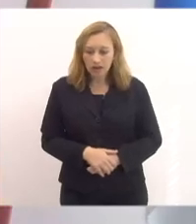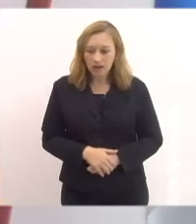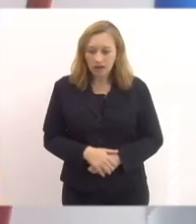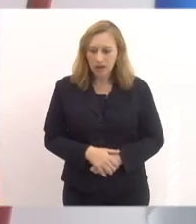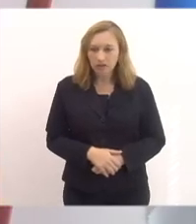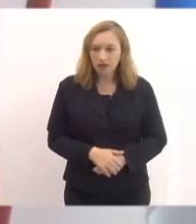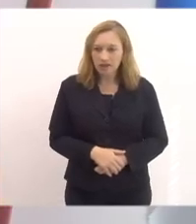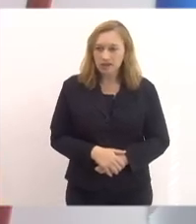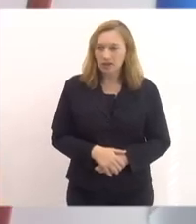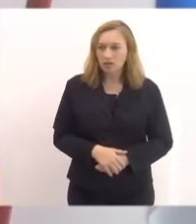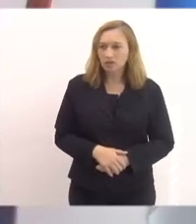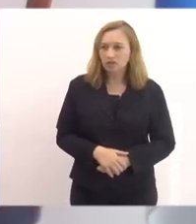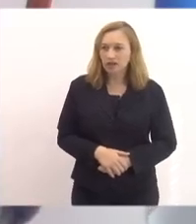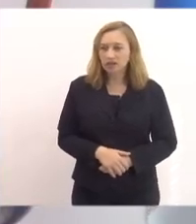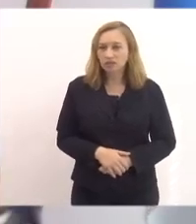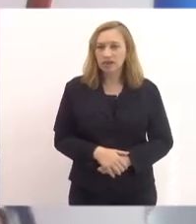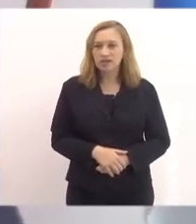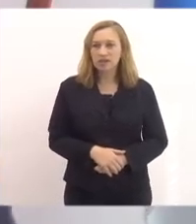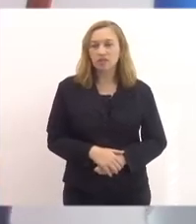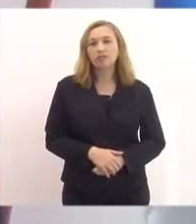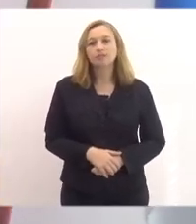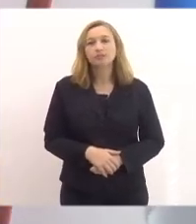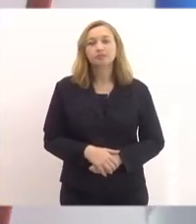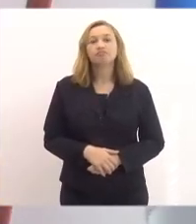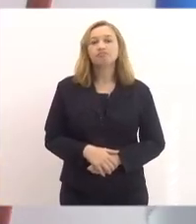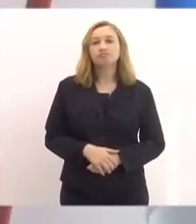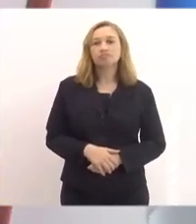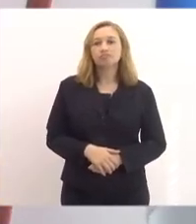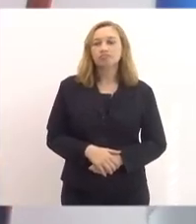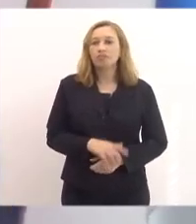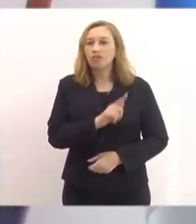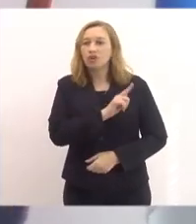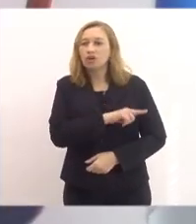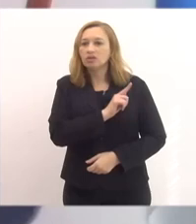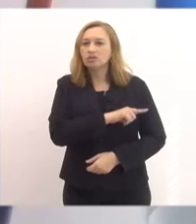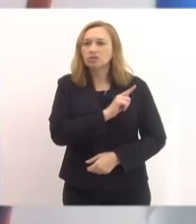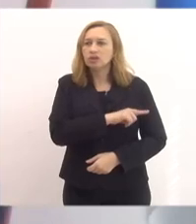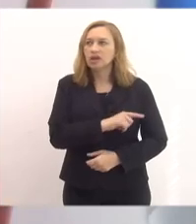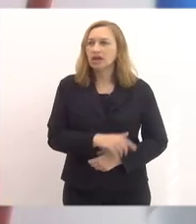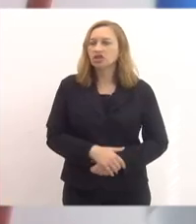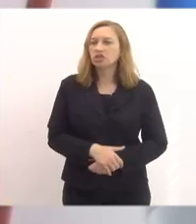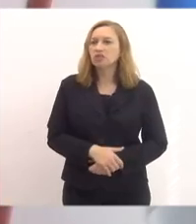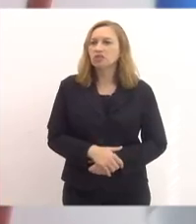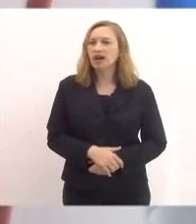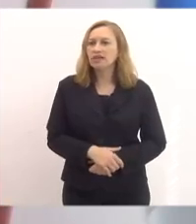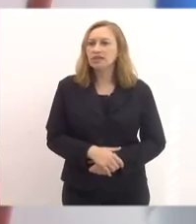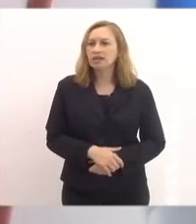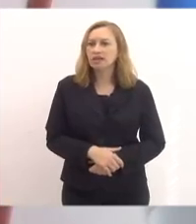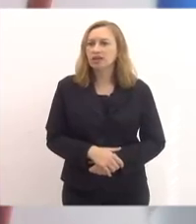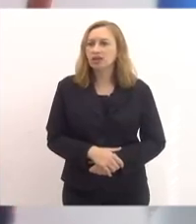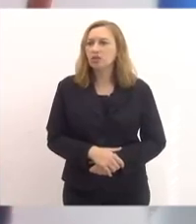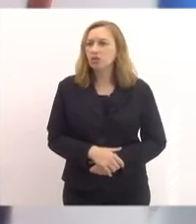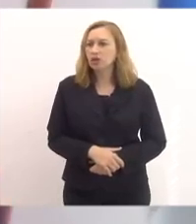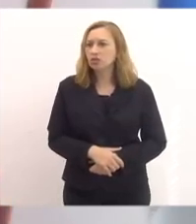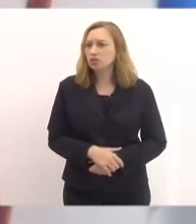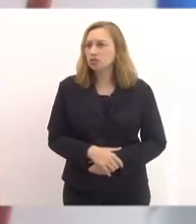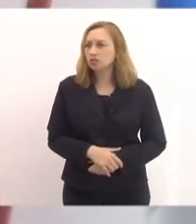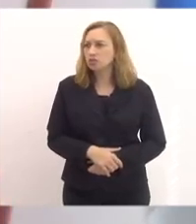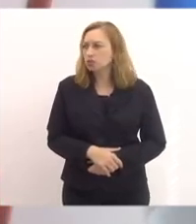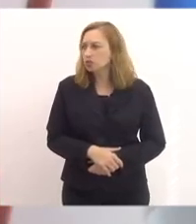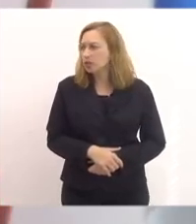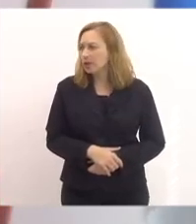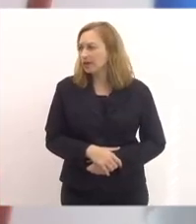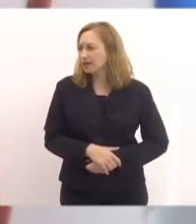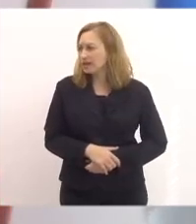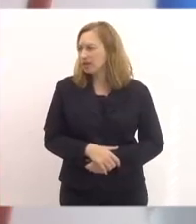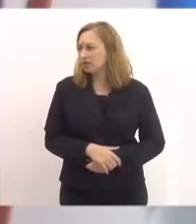da administração, a forma como ele está conduzindo a gestão, talvez um marco na história da corporação. Não foi culpa, ao contrário,